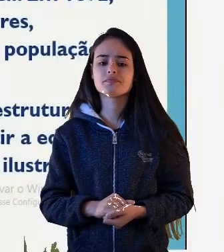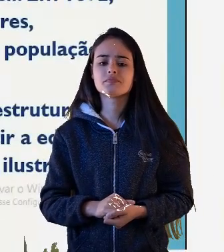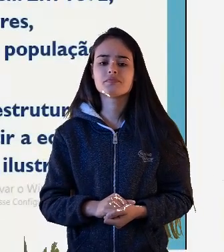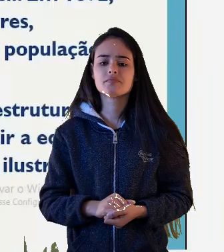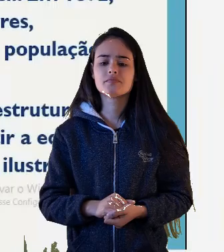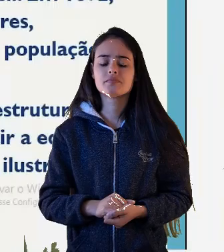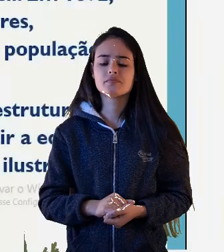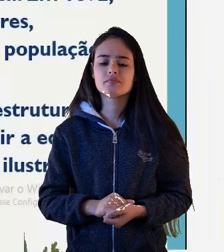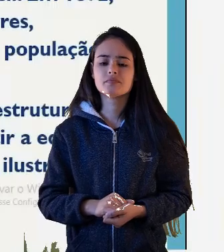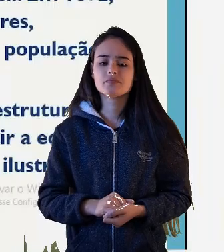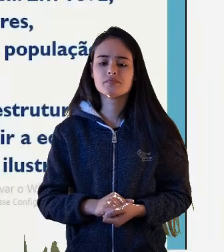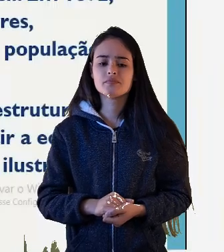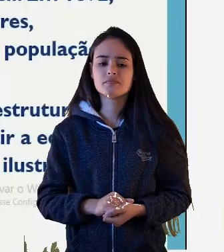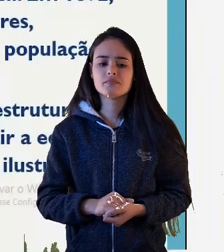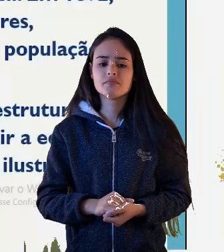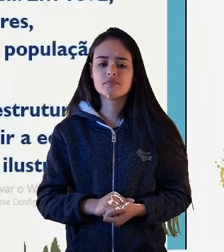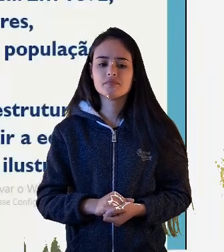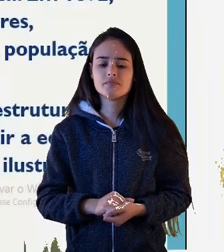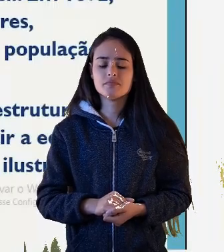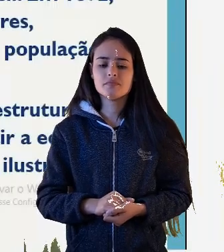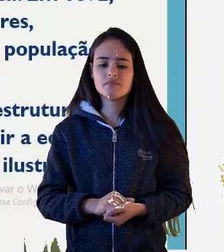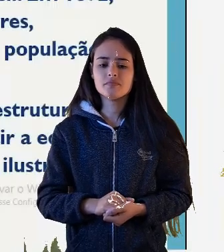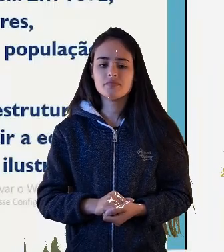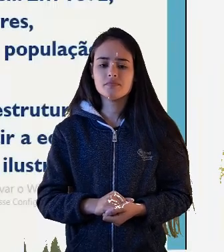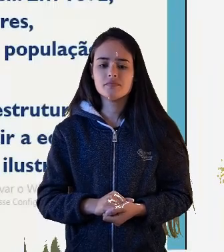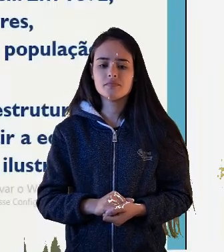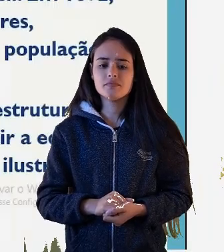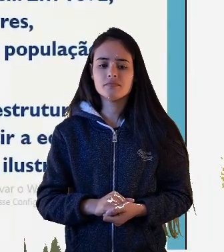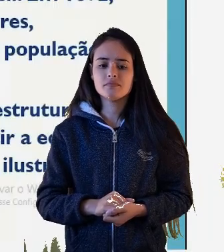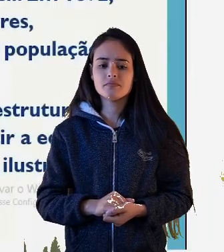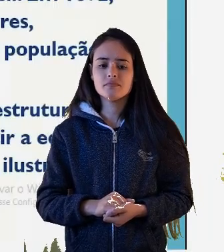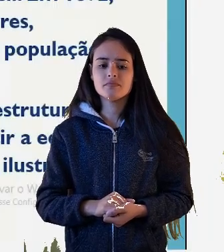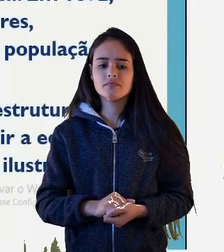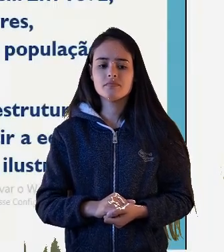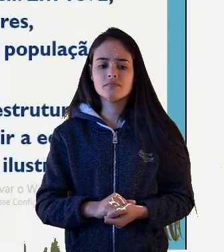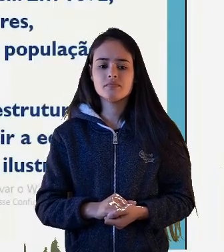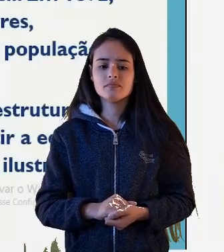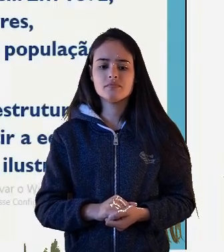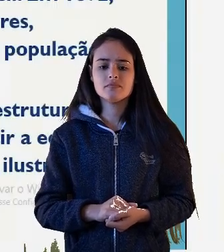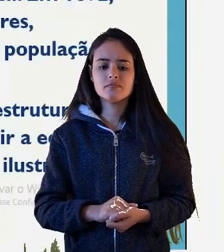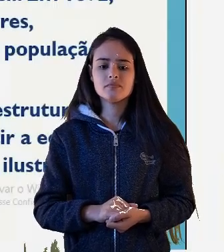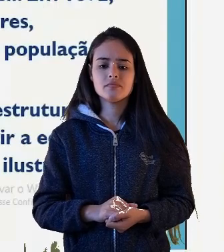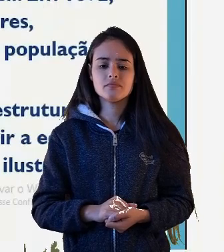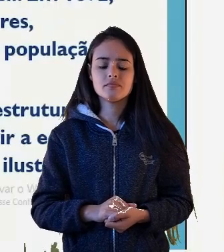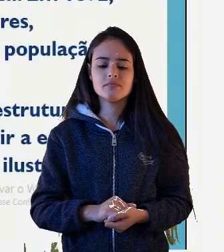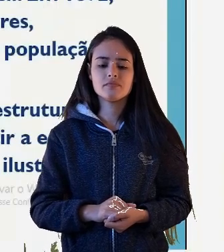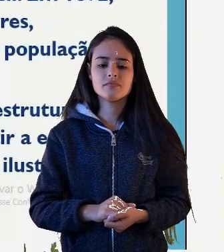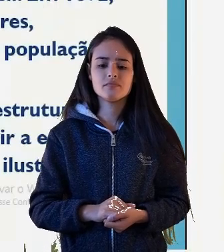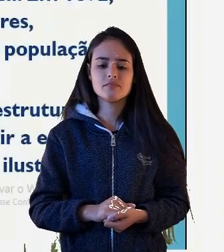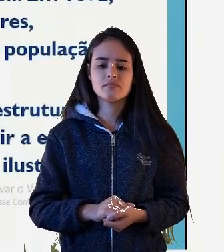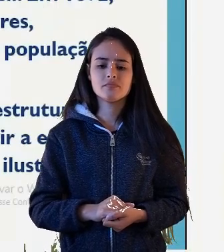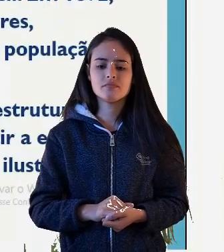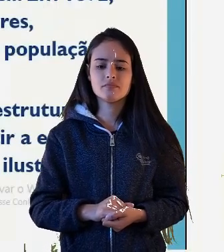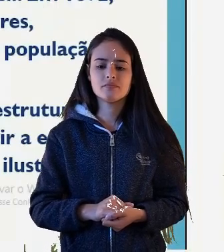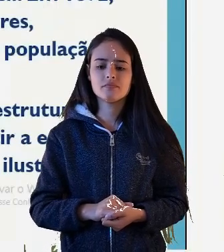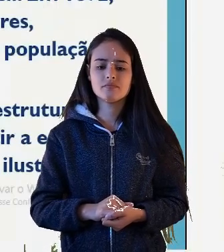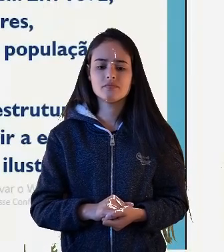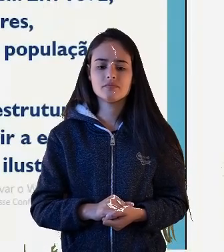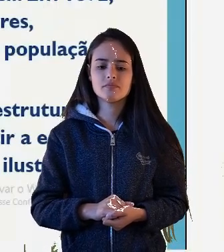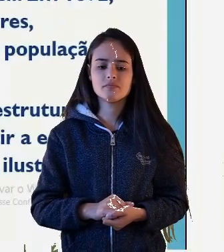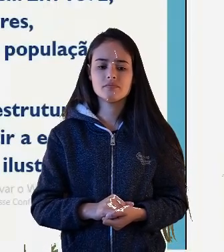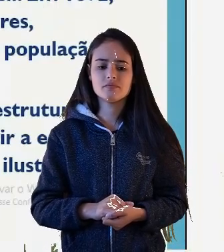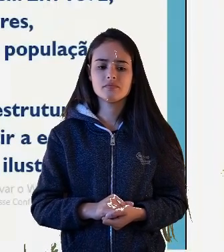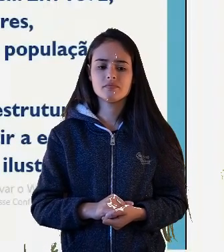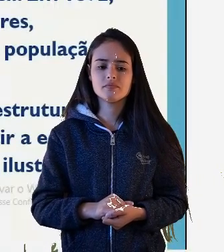histórica da ascensão social negra. Repito, né? É esse país que a gente tem que tantos negros e